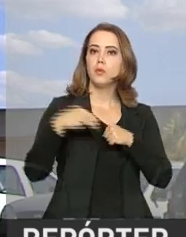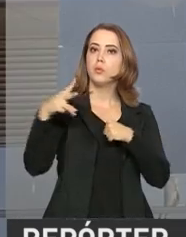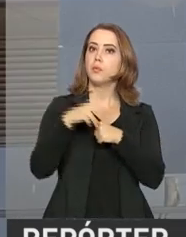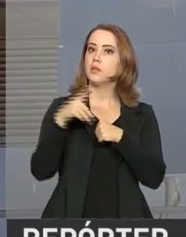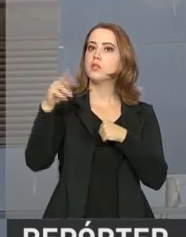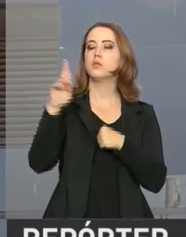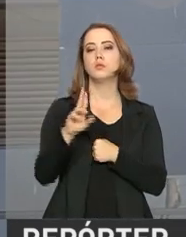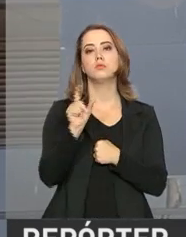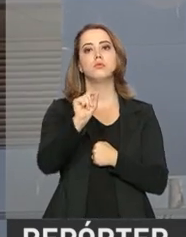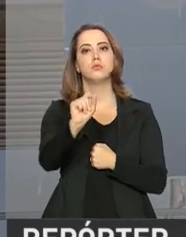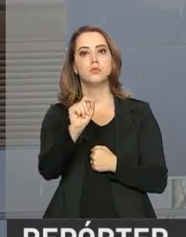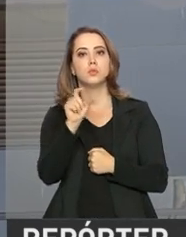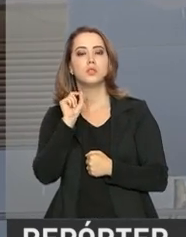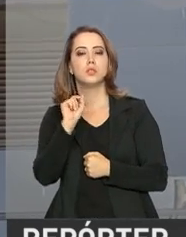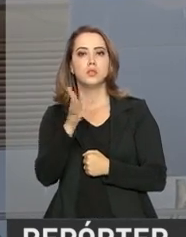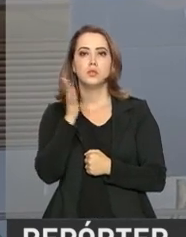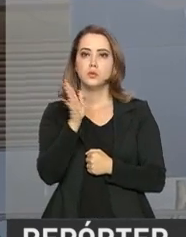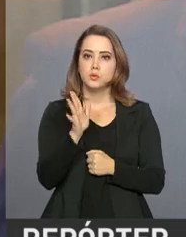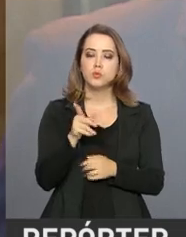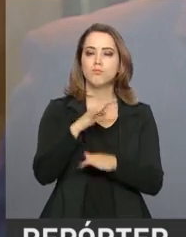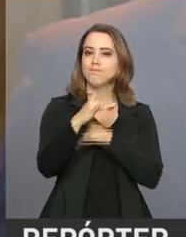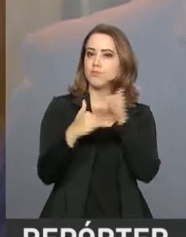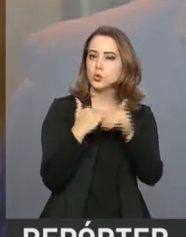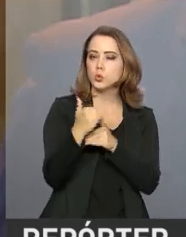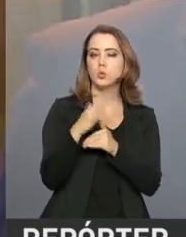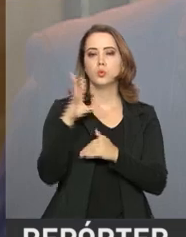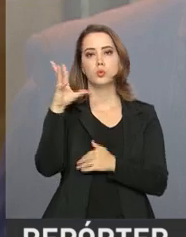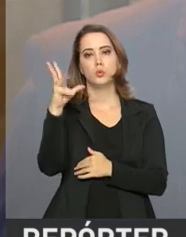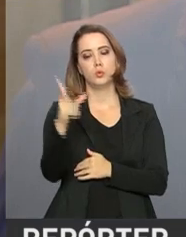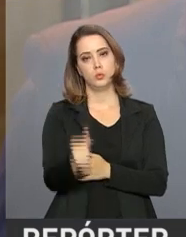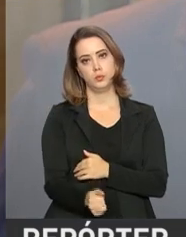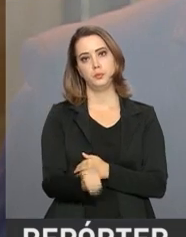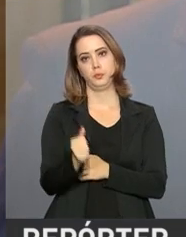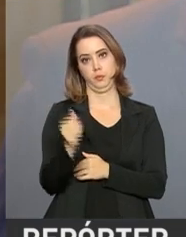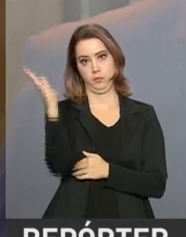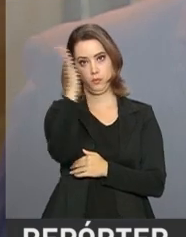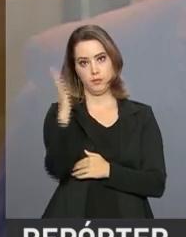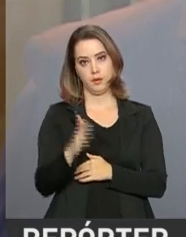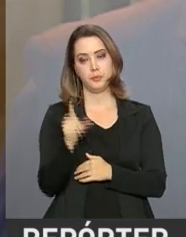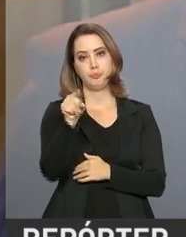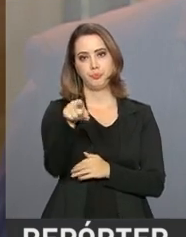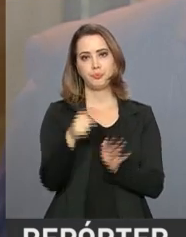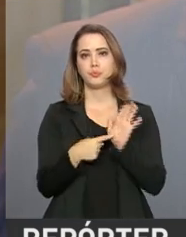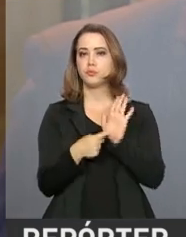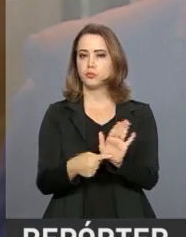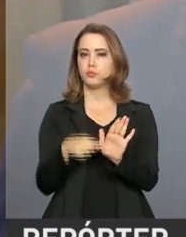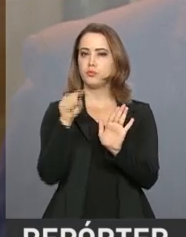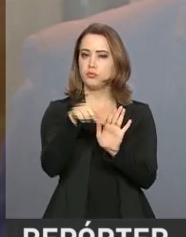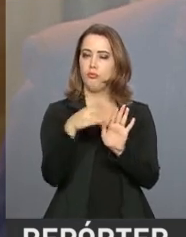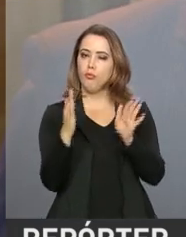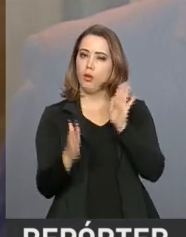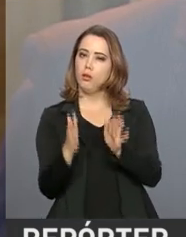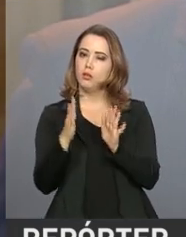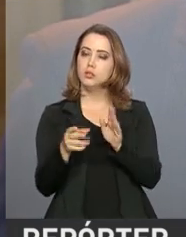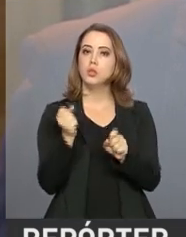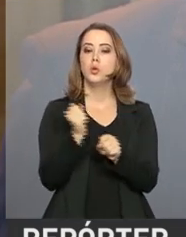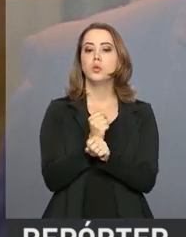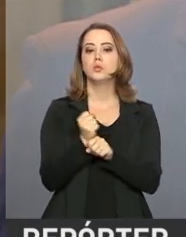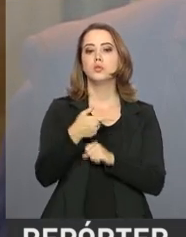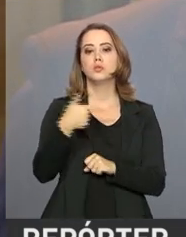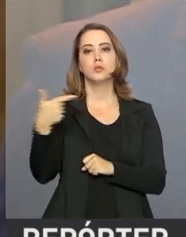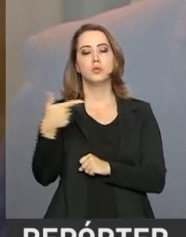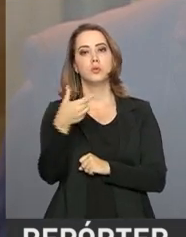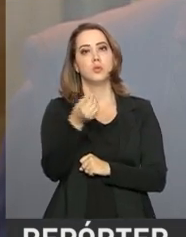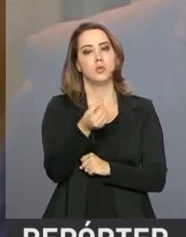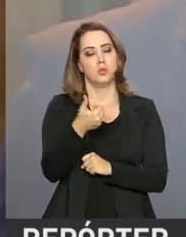Brasília mas ocorreu em todo o Brasil um levantamento revela que entre 1996 e 2014 houve um